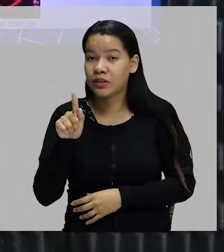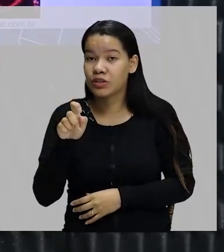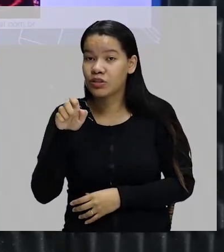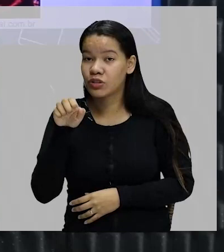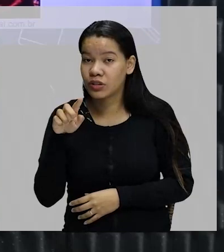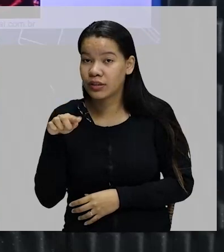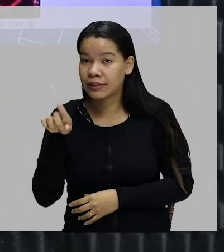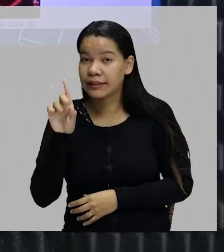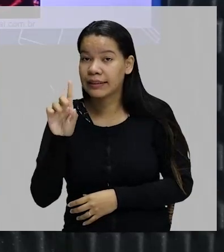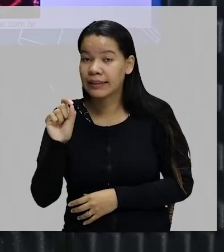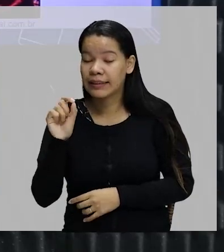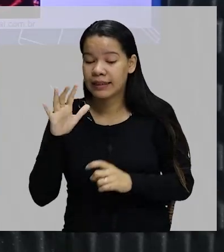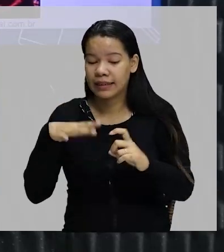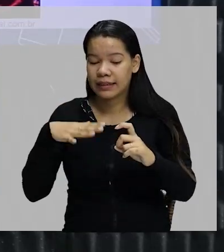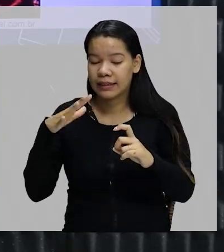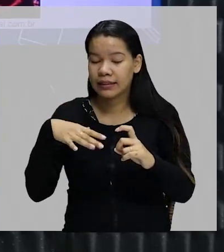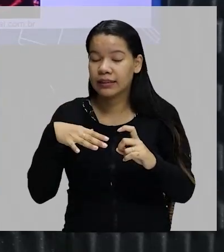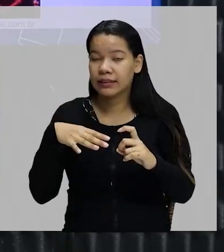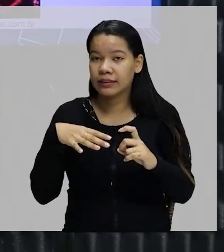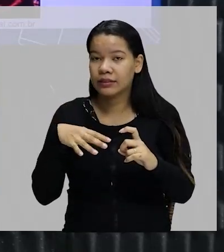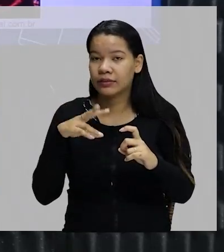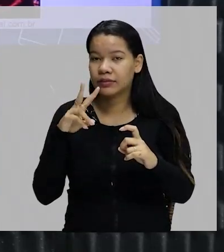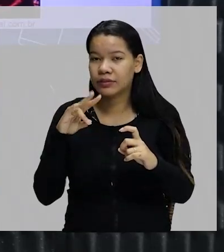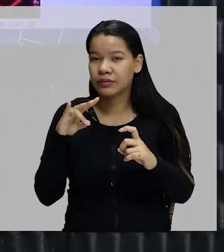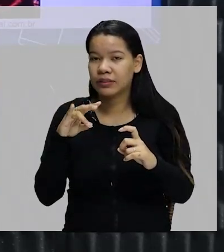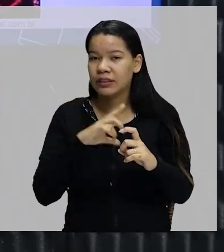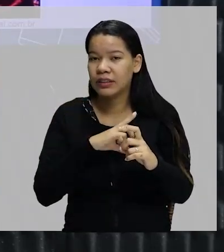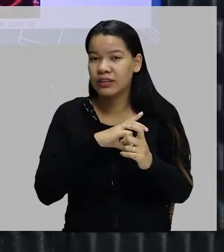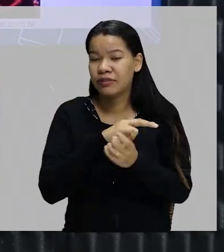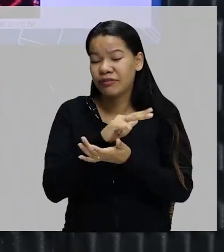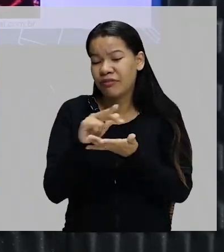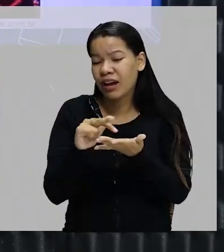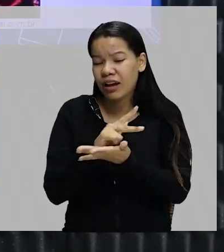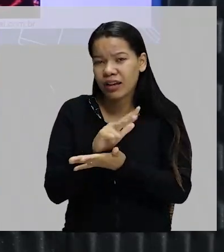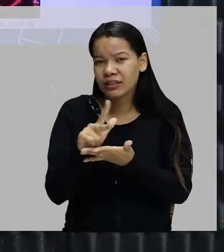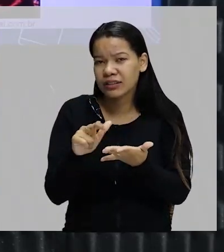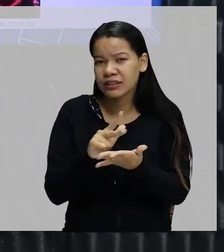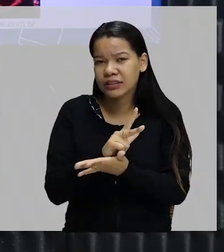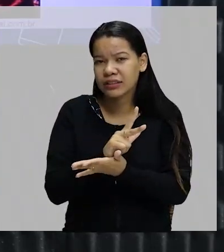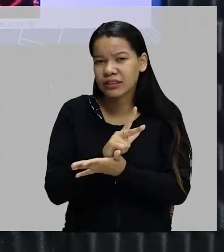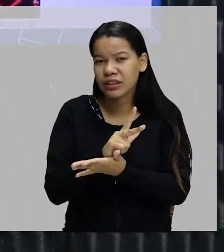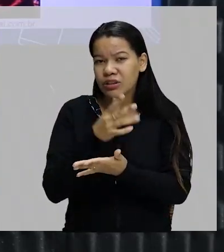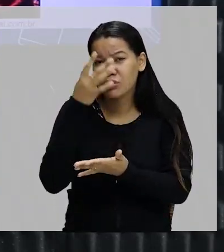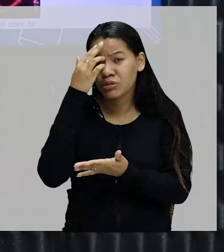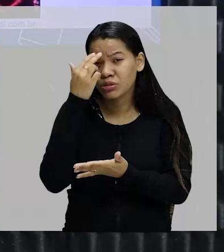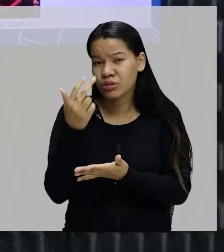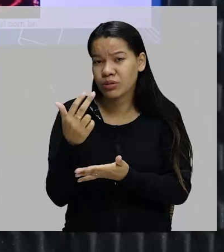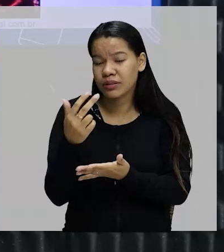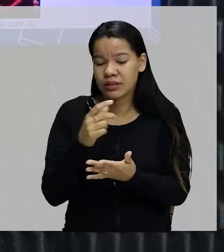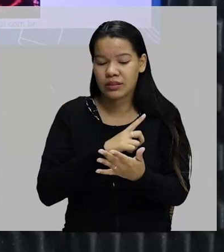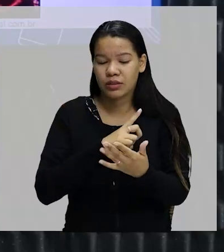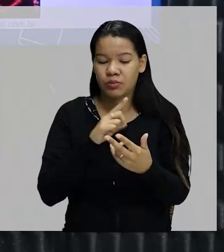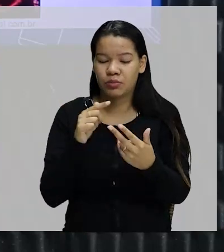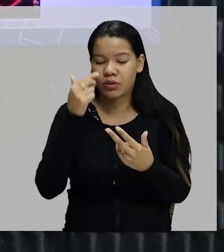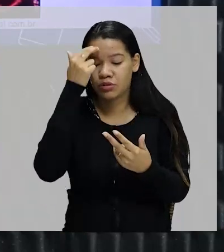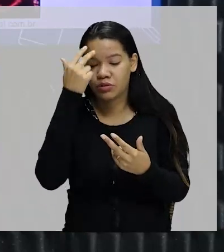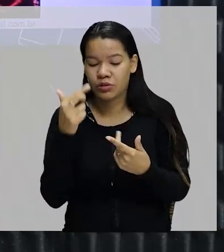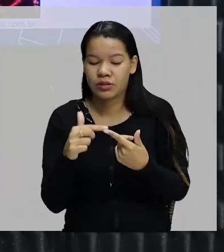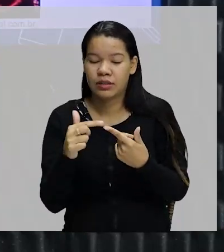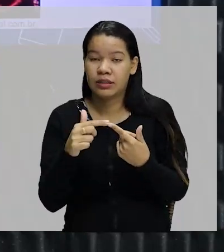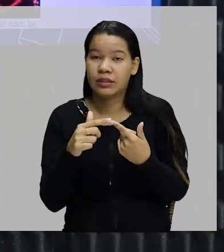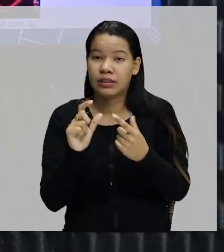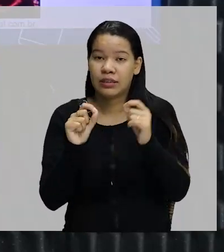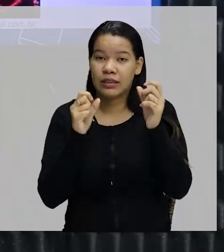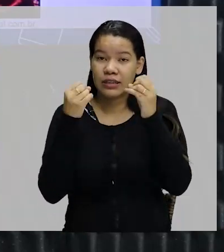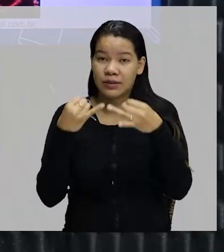algumas, que a lenda ela vai sendo ali, existem várias linhas, né? Várias coisinhas que vão falando. Existe uma linha que fala que o boi